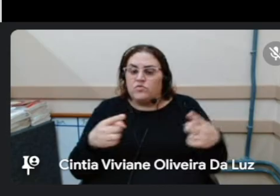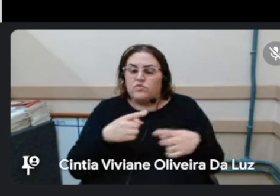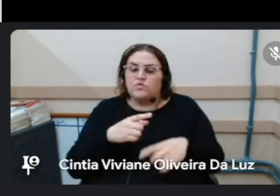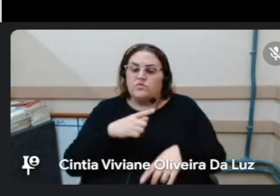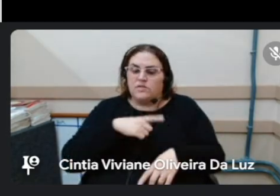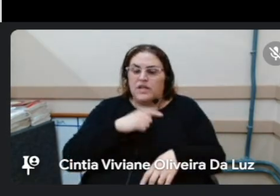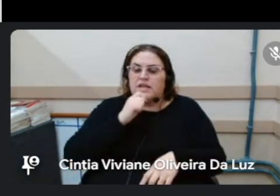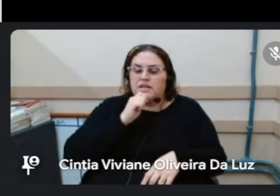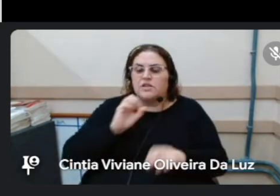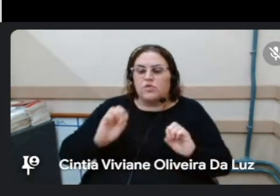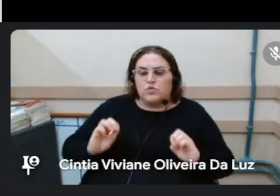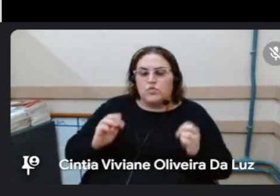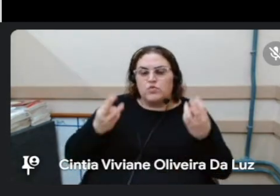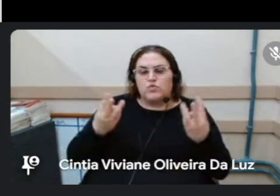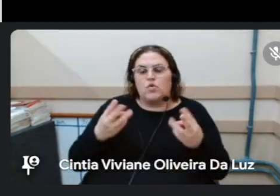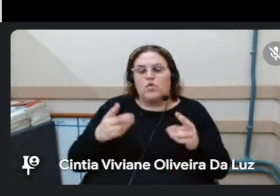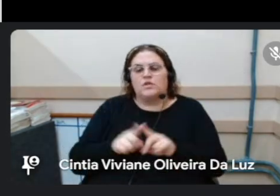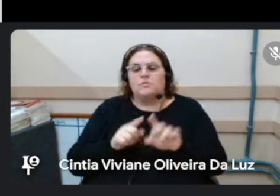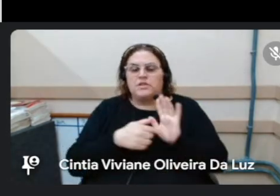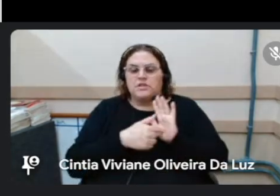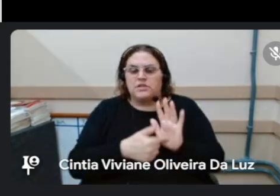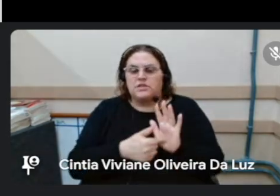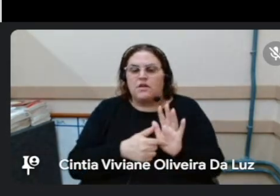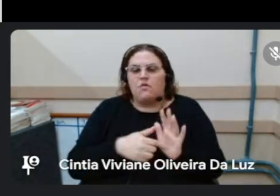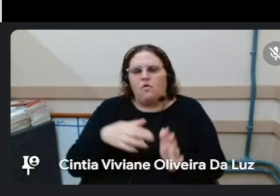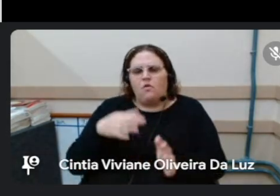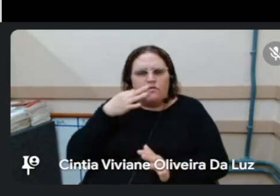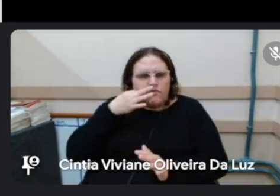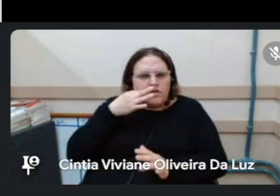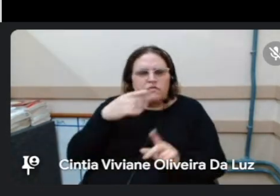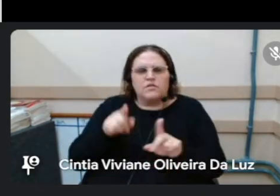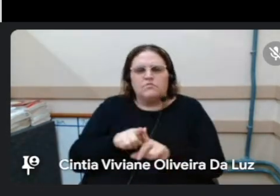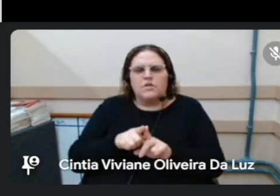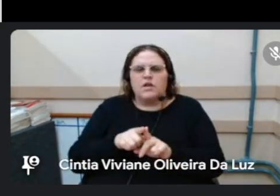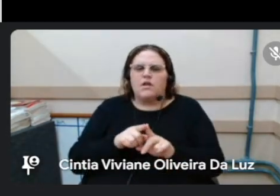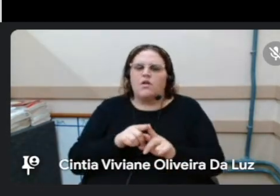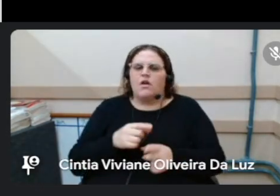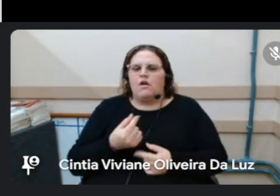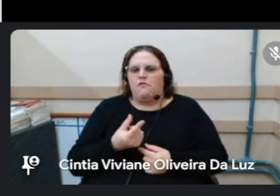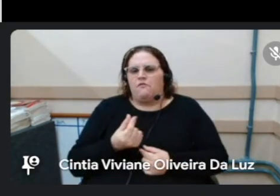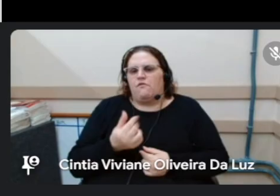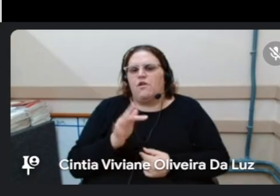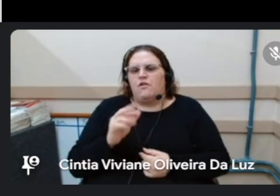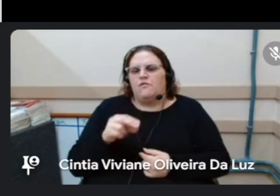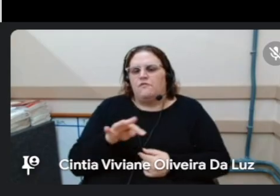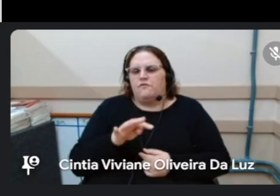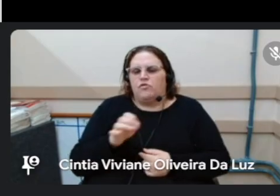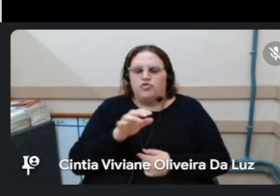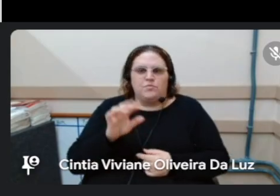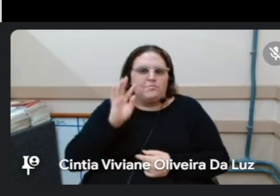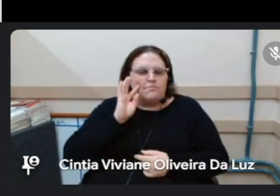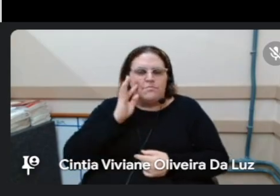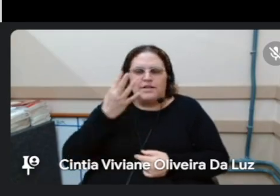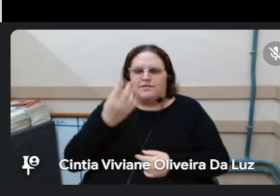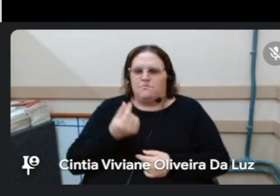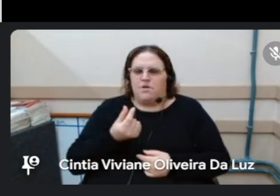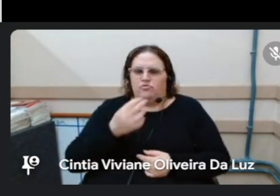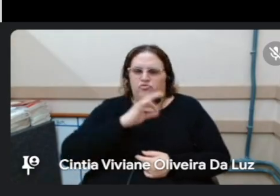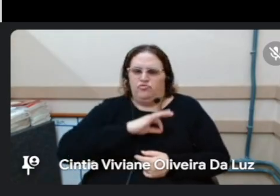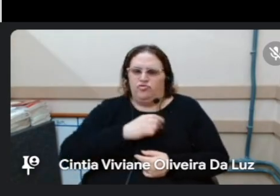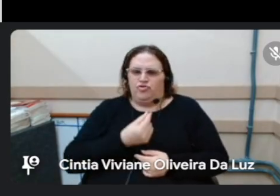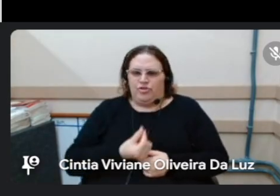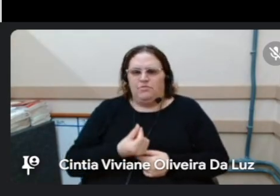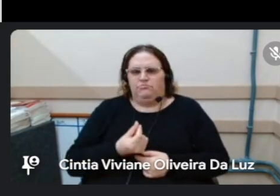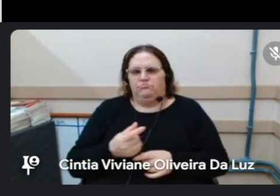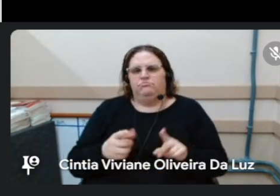vivo e nos shows a grande a grande fonte de a principal fonte de renda para sua paraa